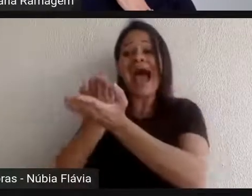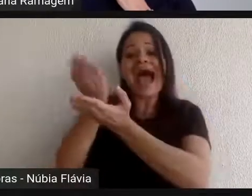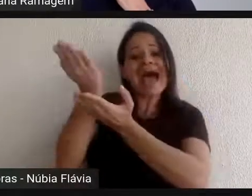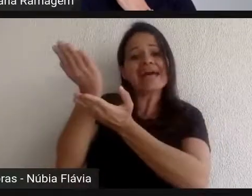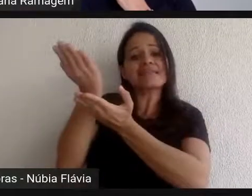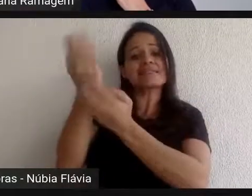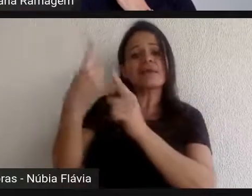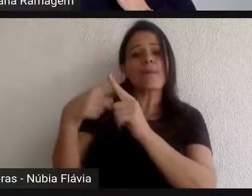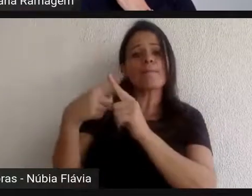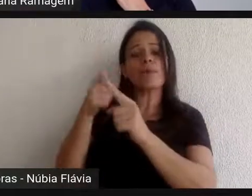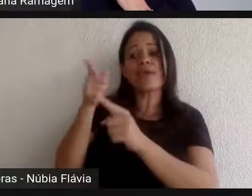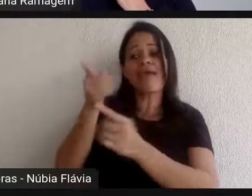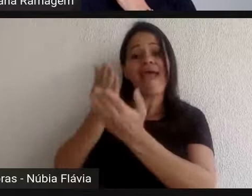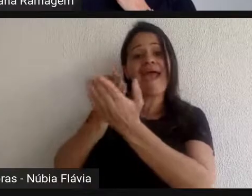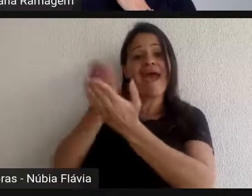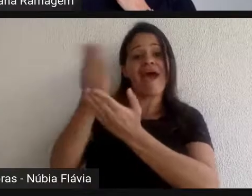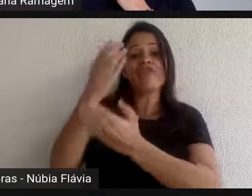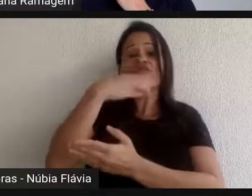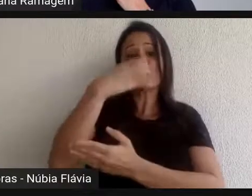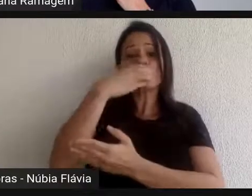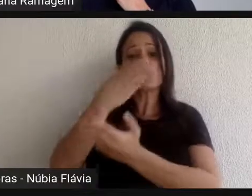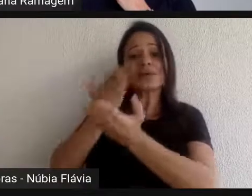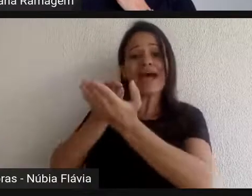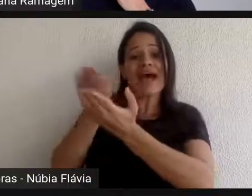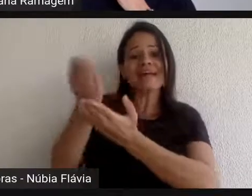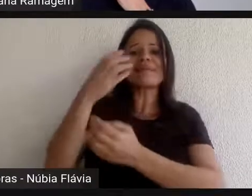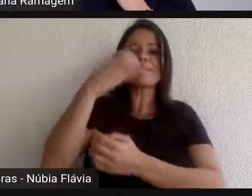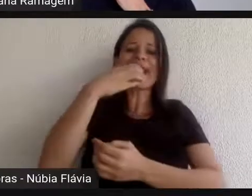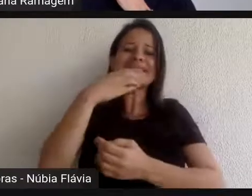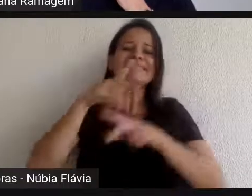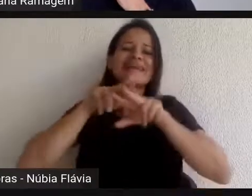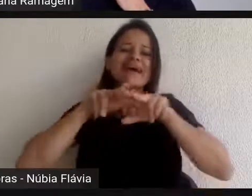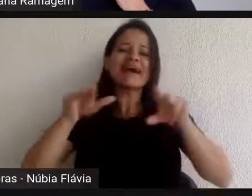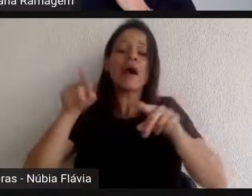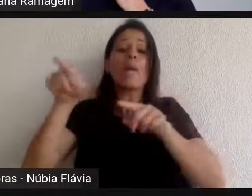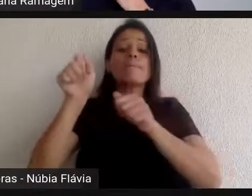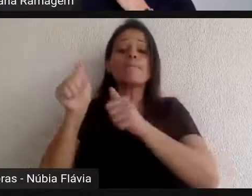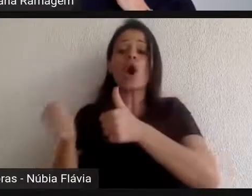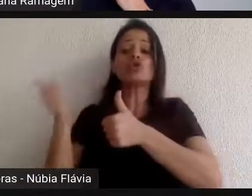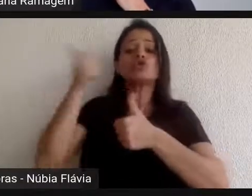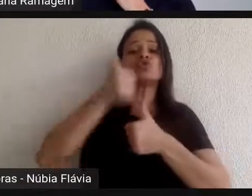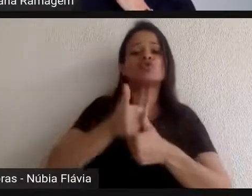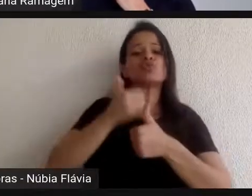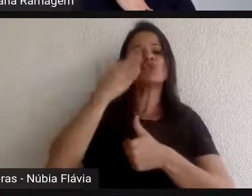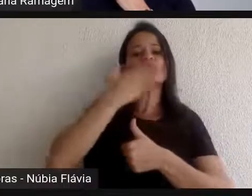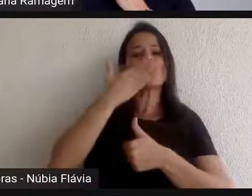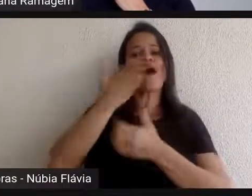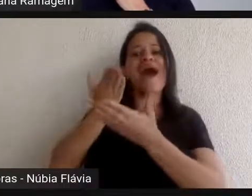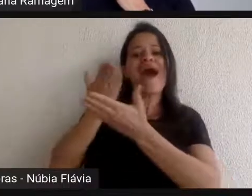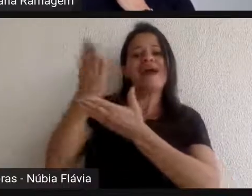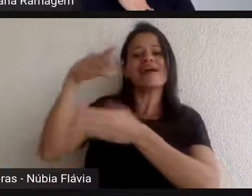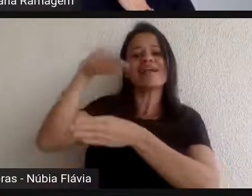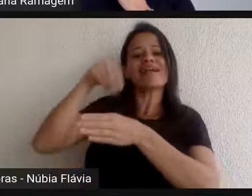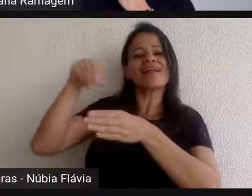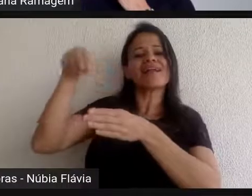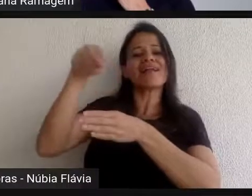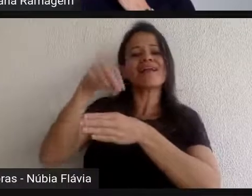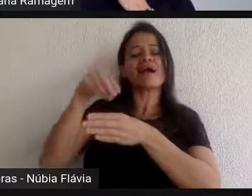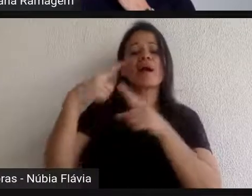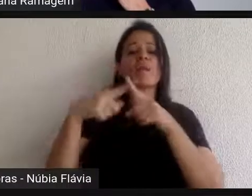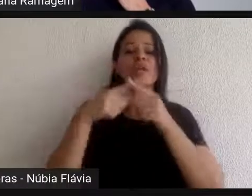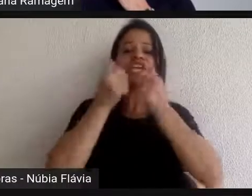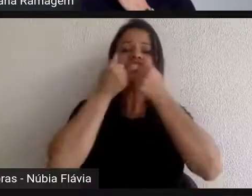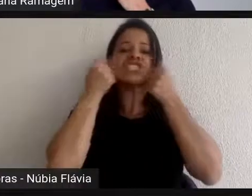pouco o doce dela, ela pode suprir um pouco essa vontade do doce. E em ficar buscando o chiclete